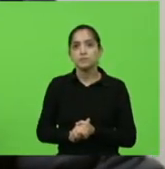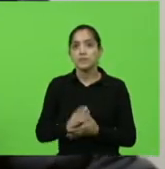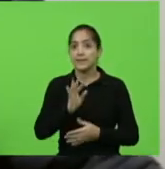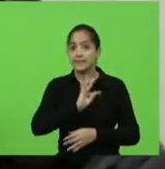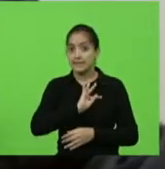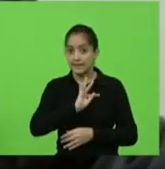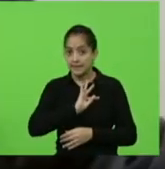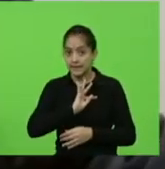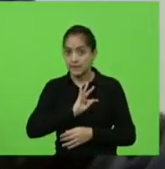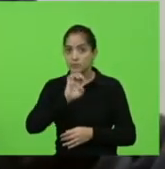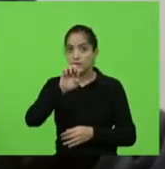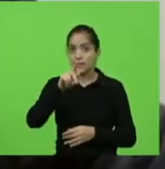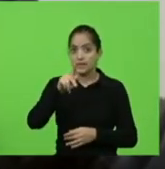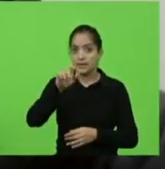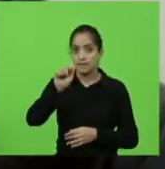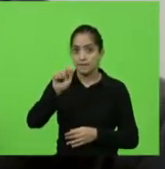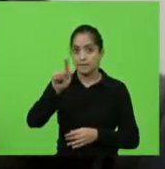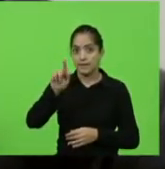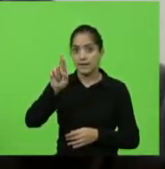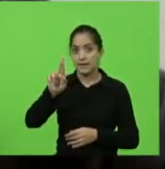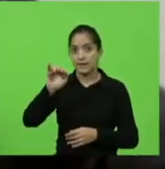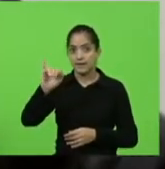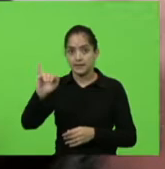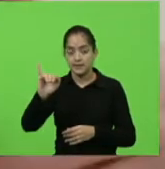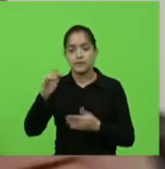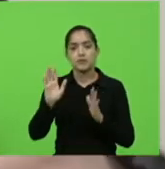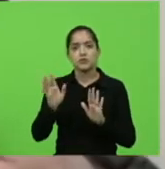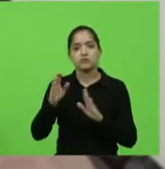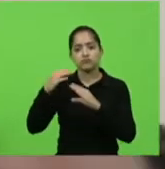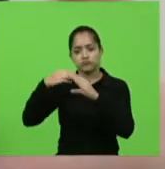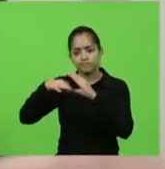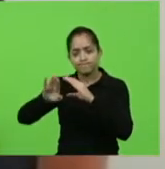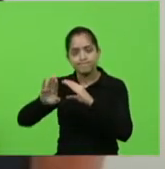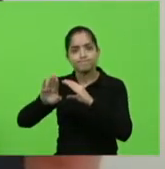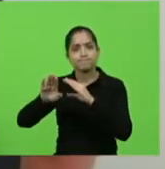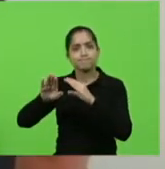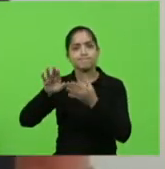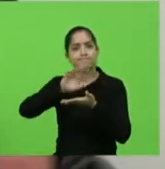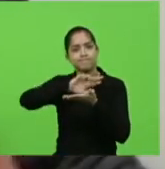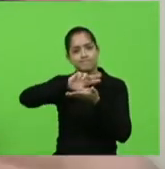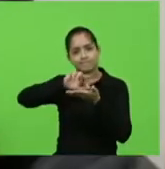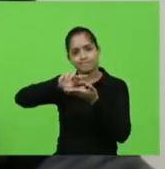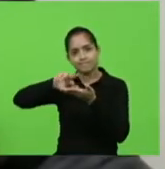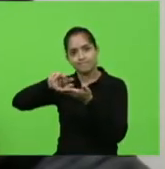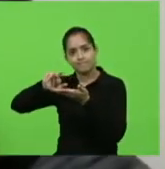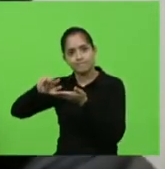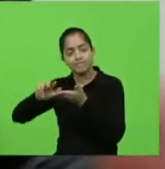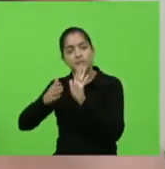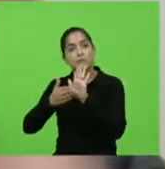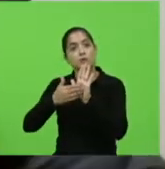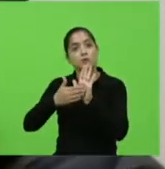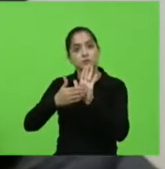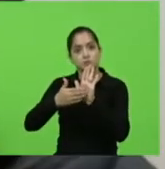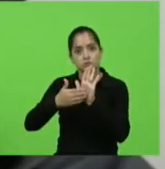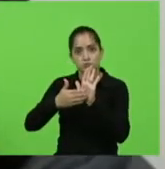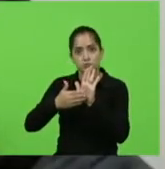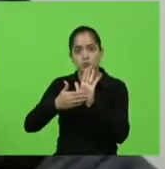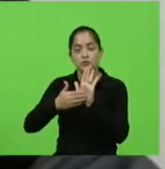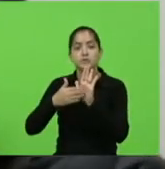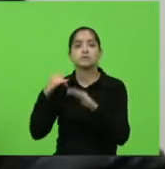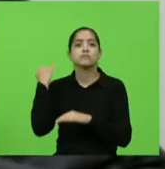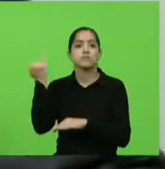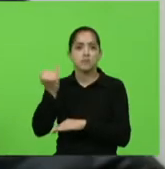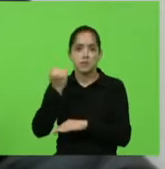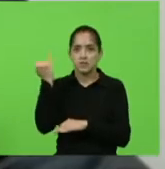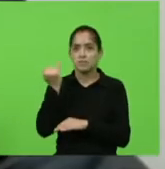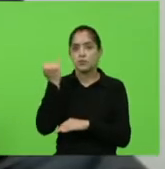da IPAGRE, onde tem encaminhado uma série, né, de ações que são